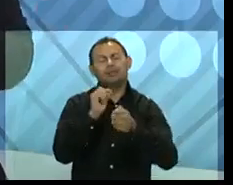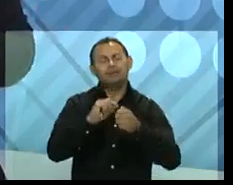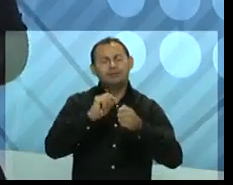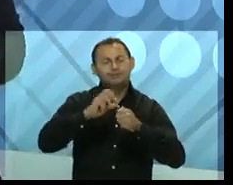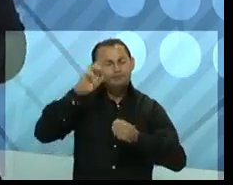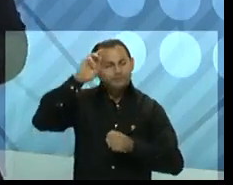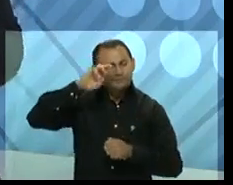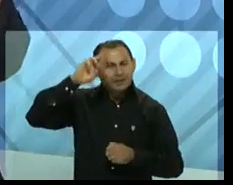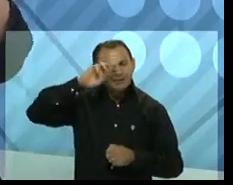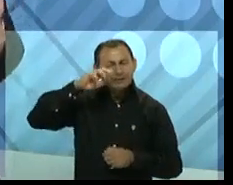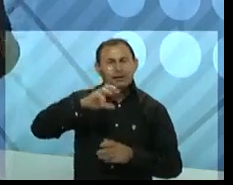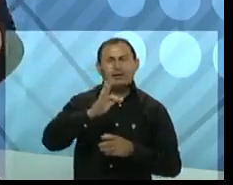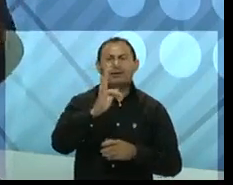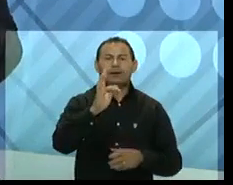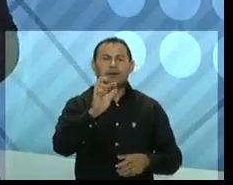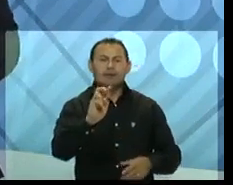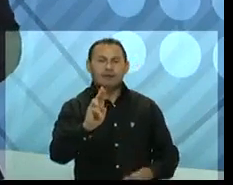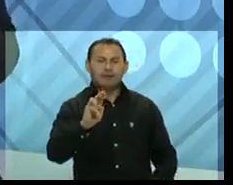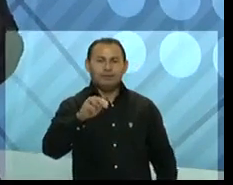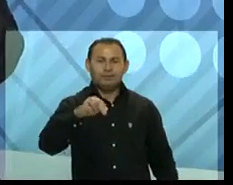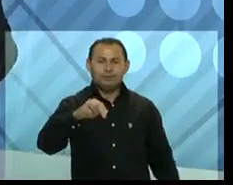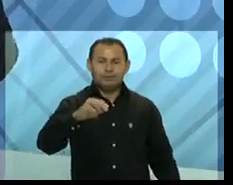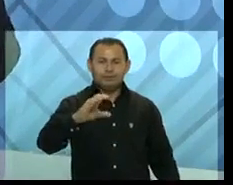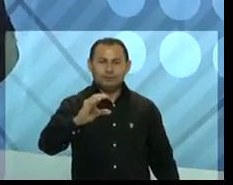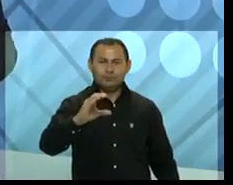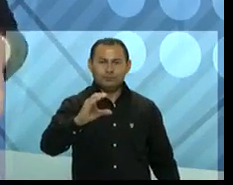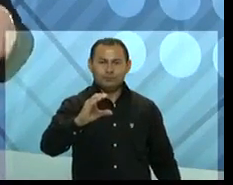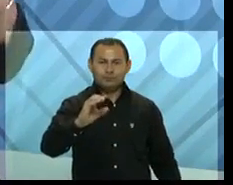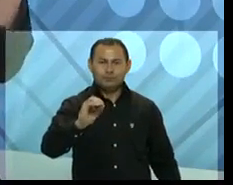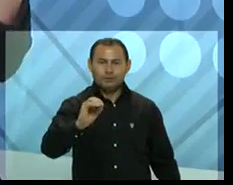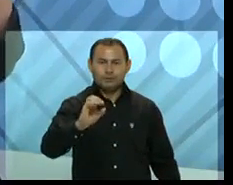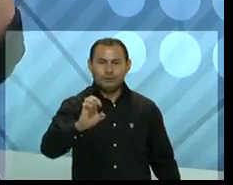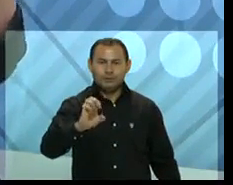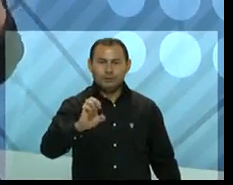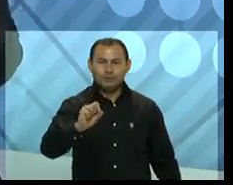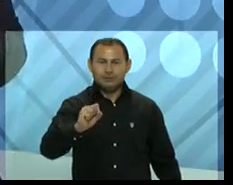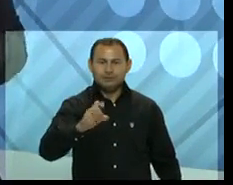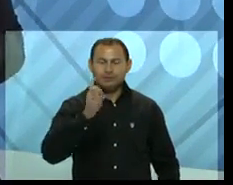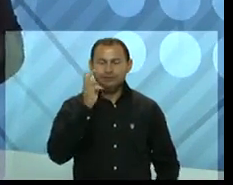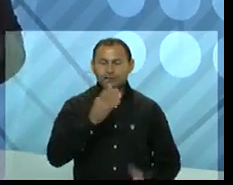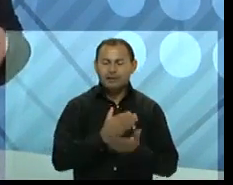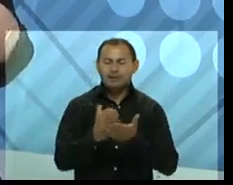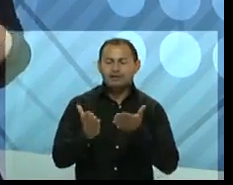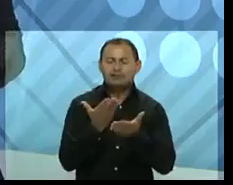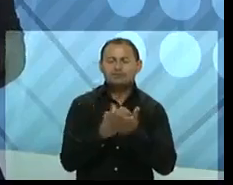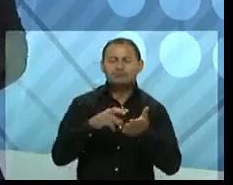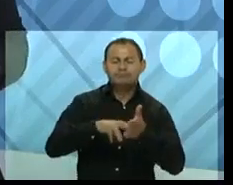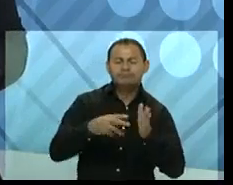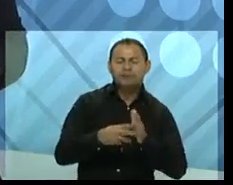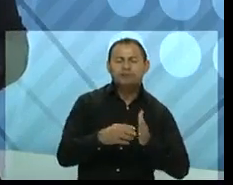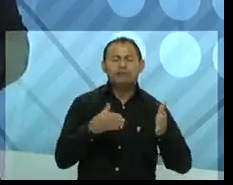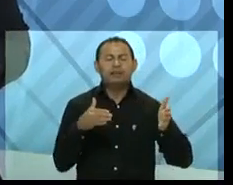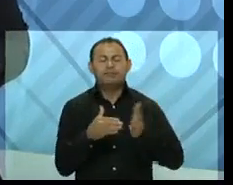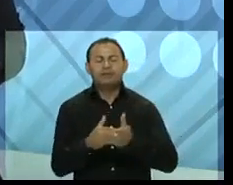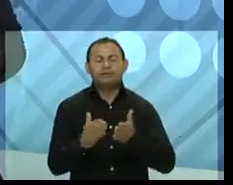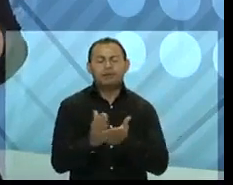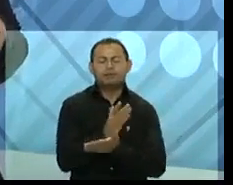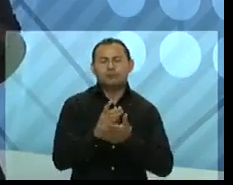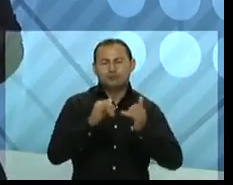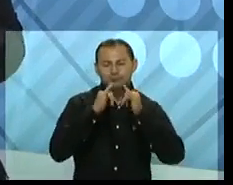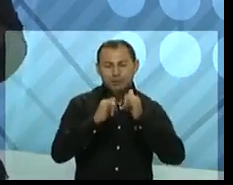revisão de funções lá na primeira aula. Na aula anterior, você viu a definição de limite, algumas propriedades,